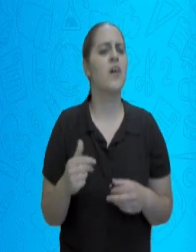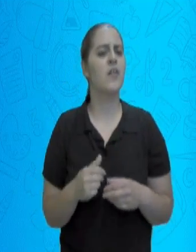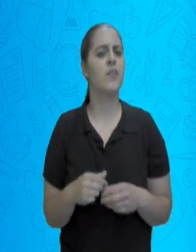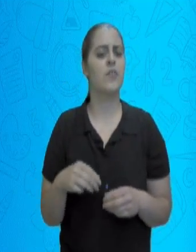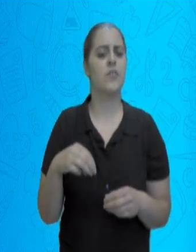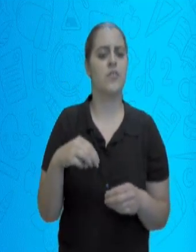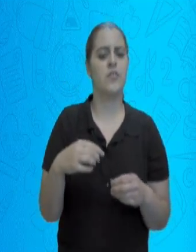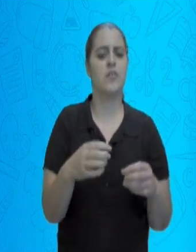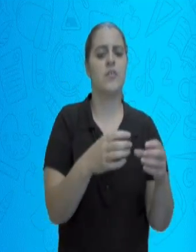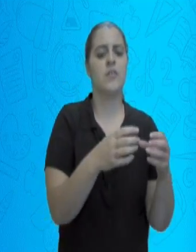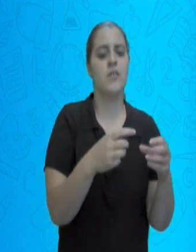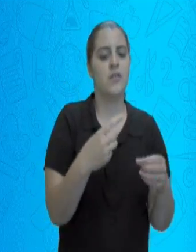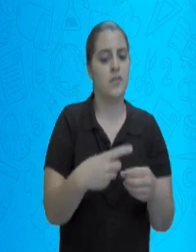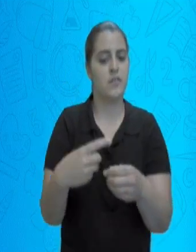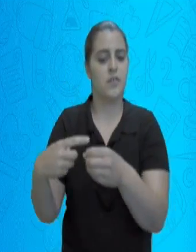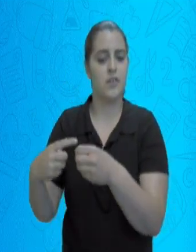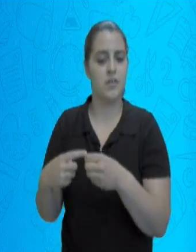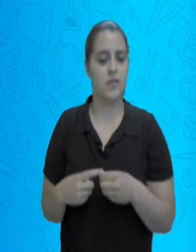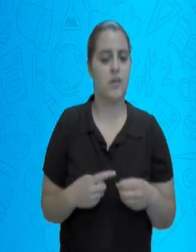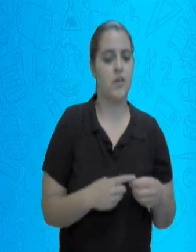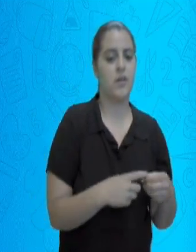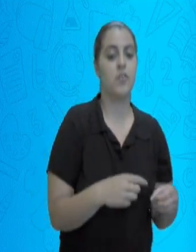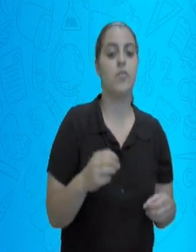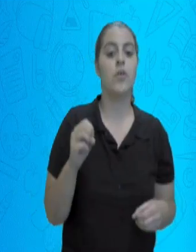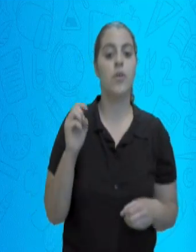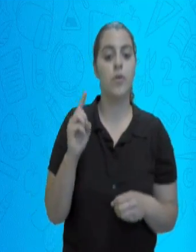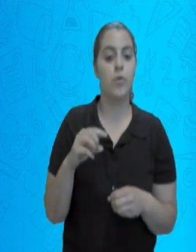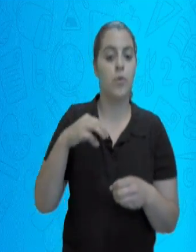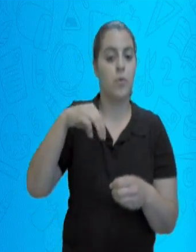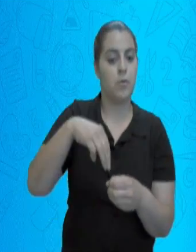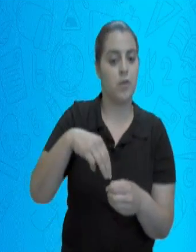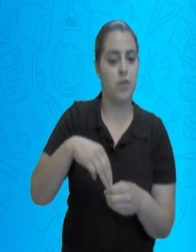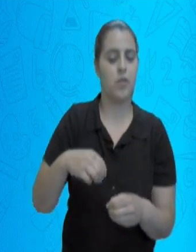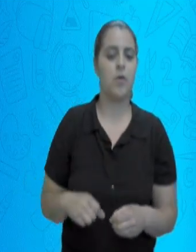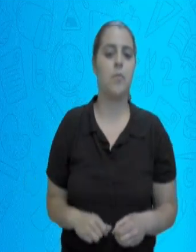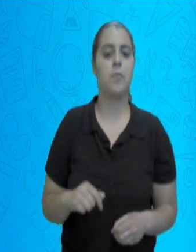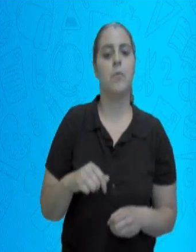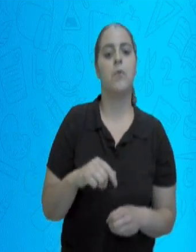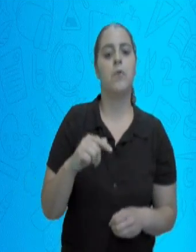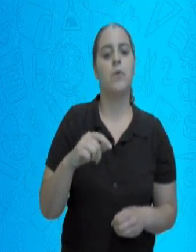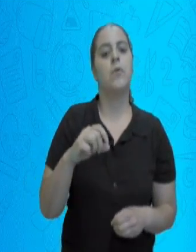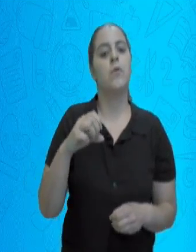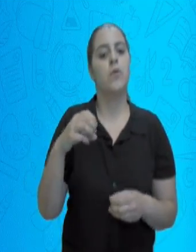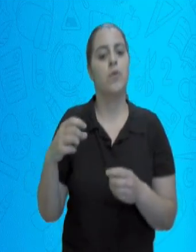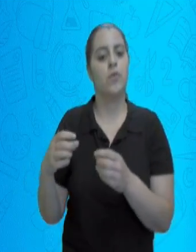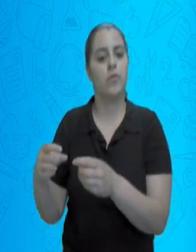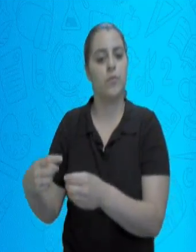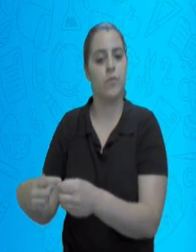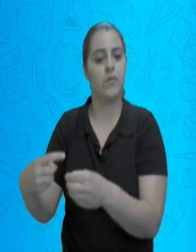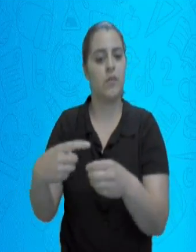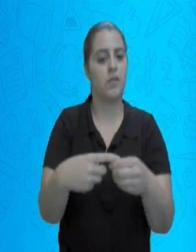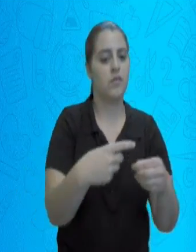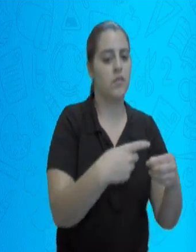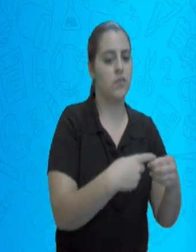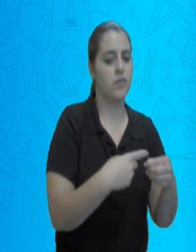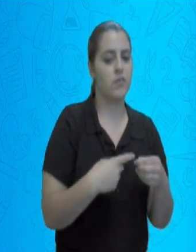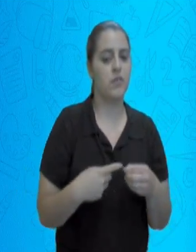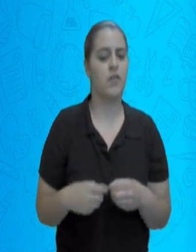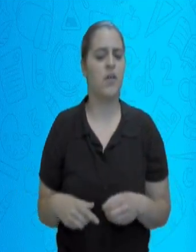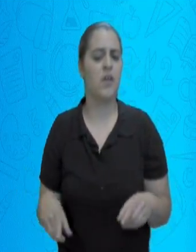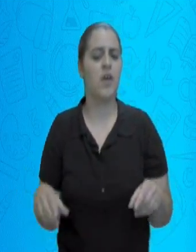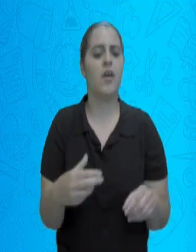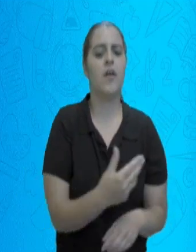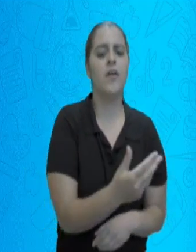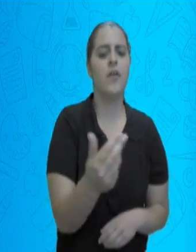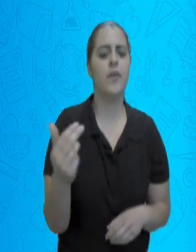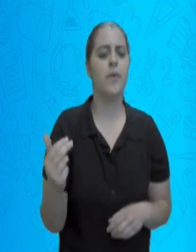várias cidades, também chamadas de distrito, de forma que o nome do município será o